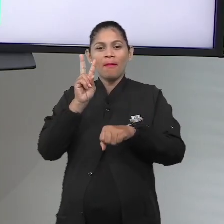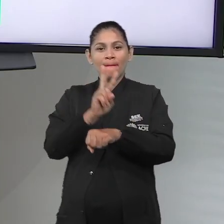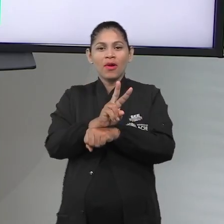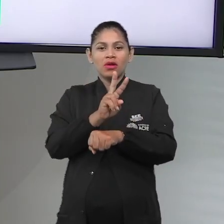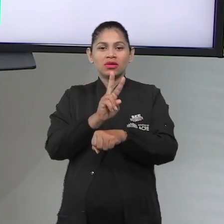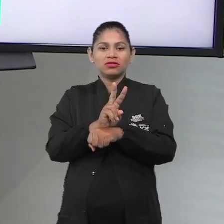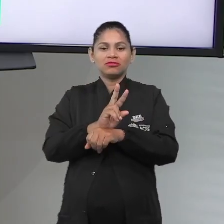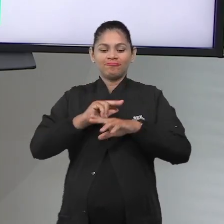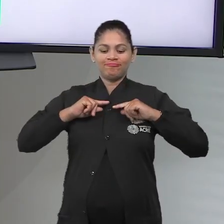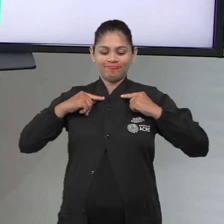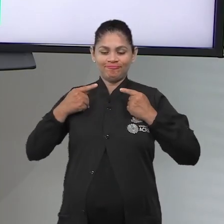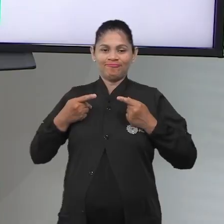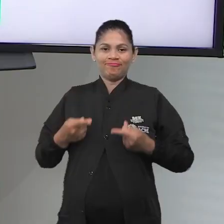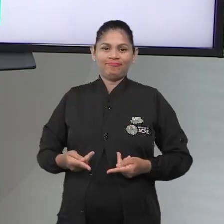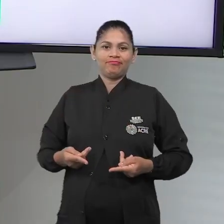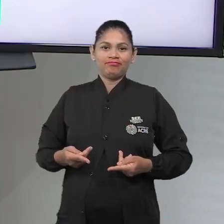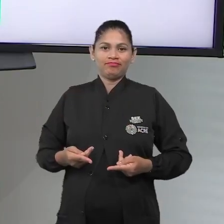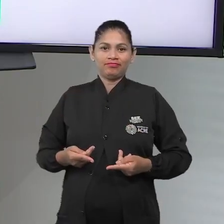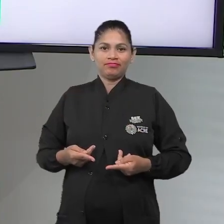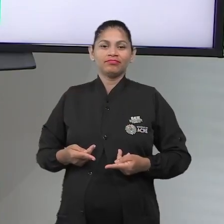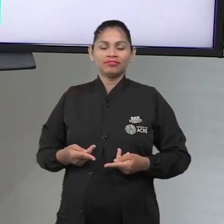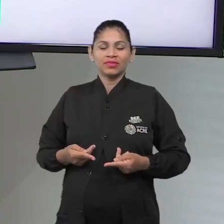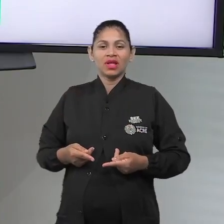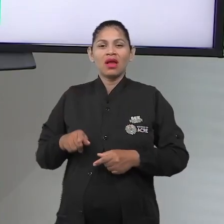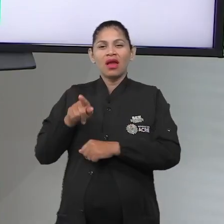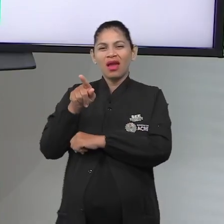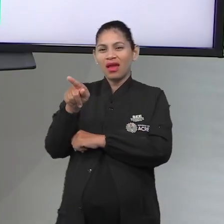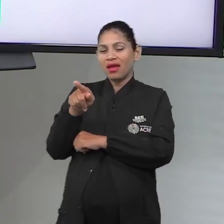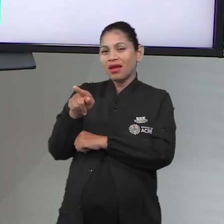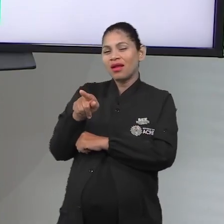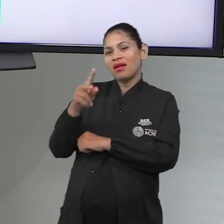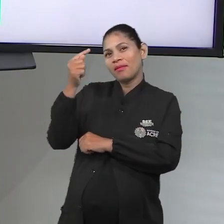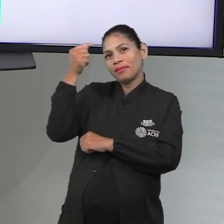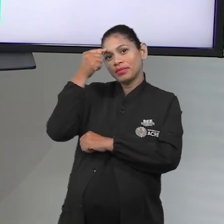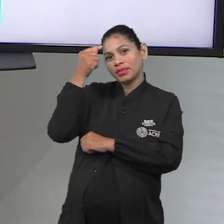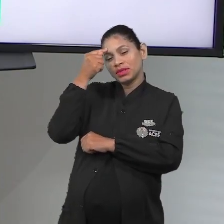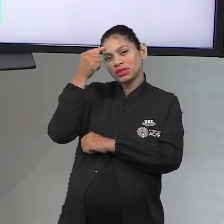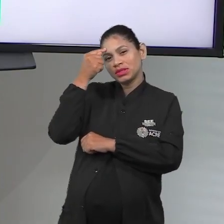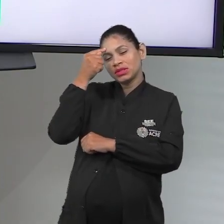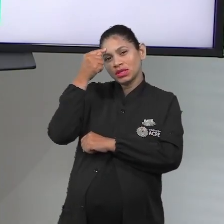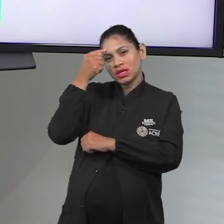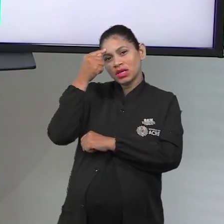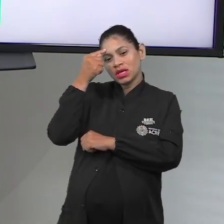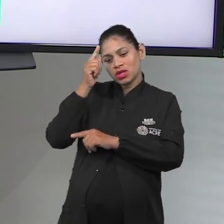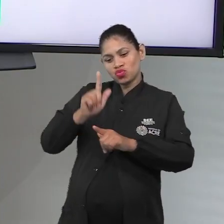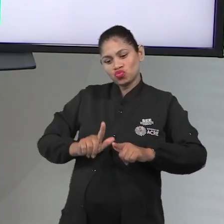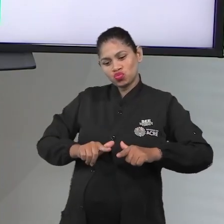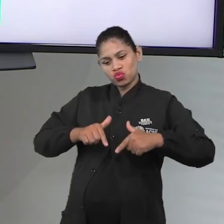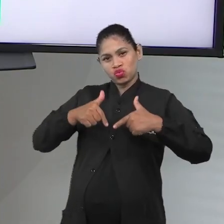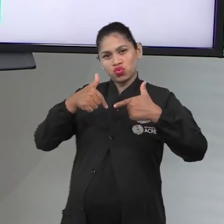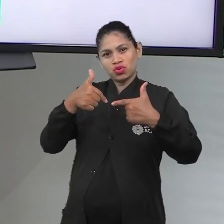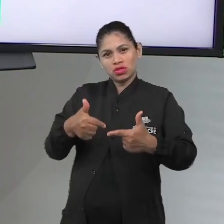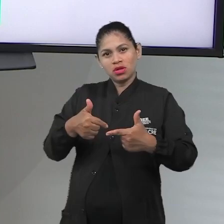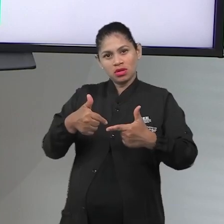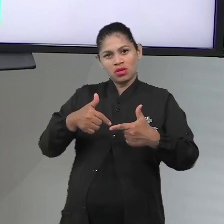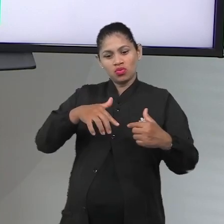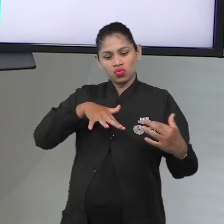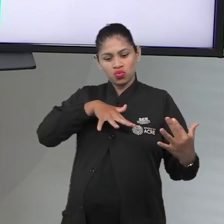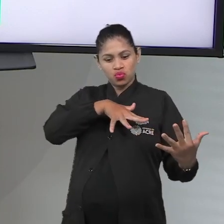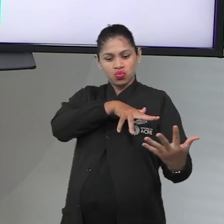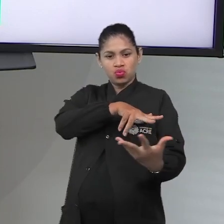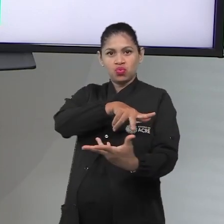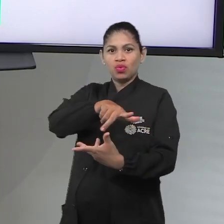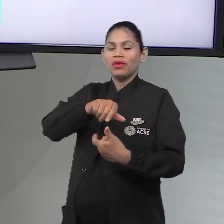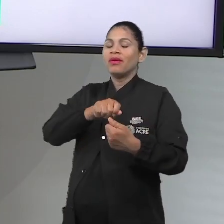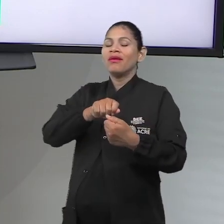planeta, ele estava pensando em lutar pela humanidade. Só que hoje, e já na época dele,